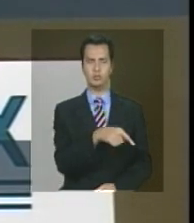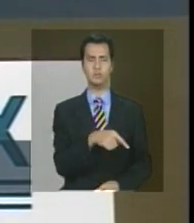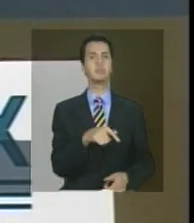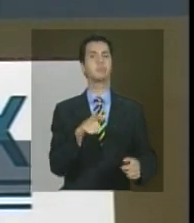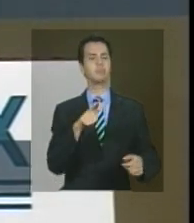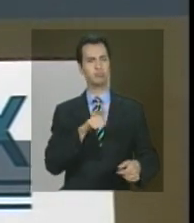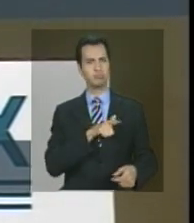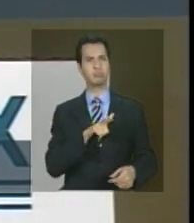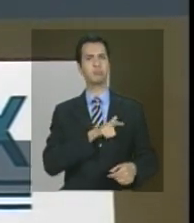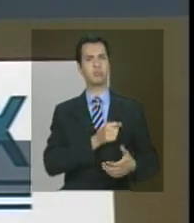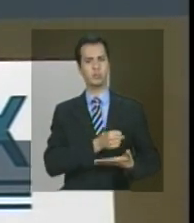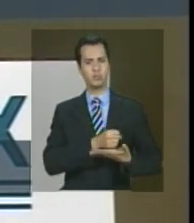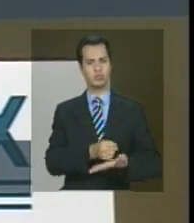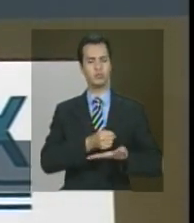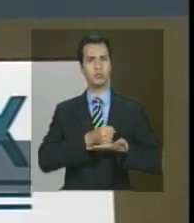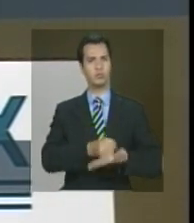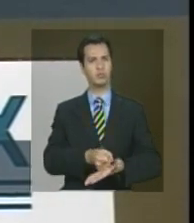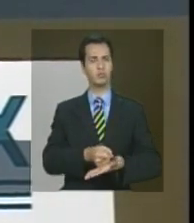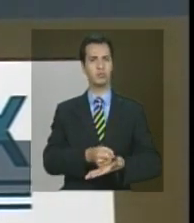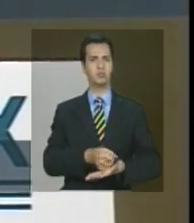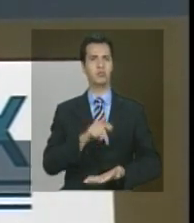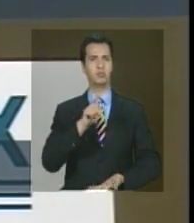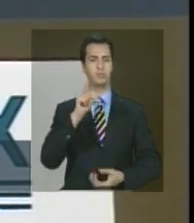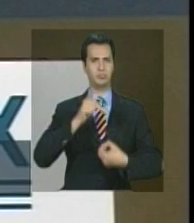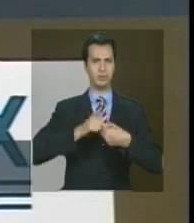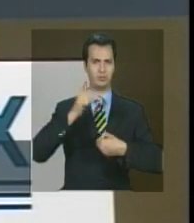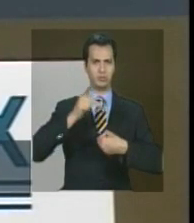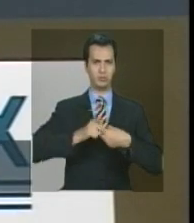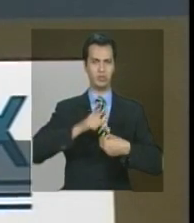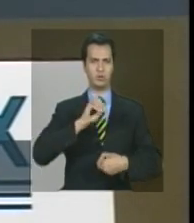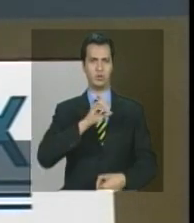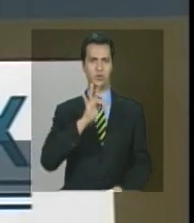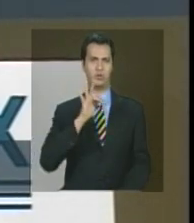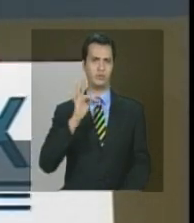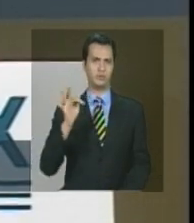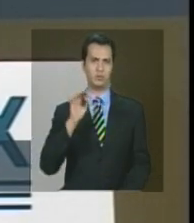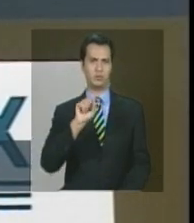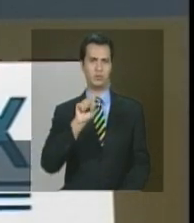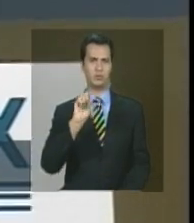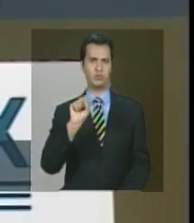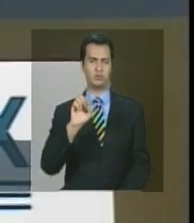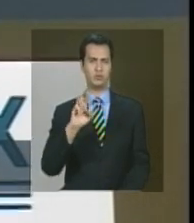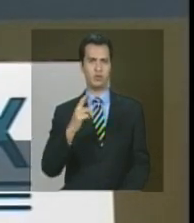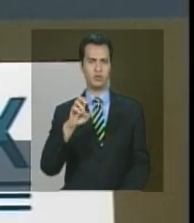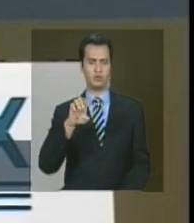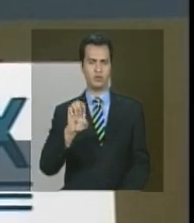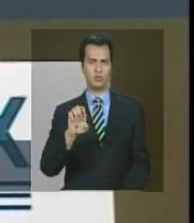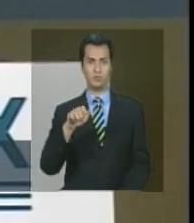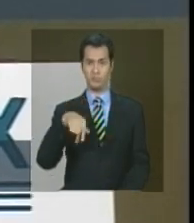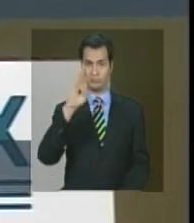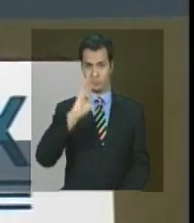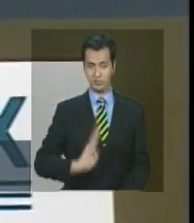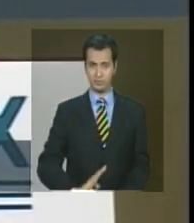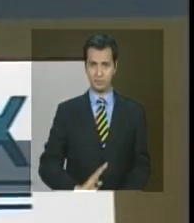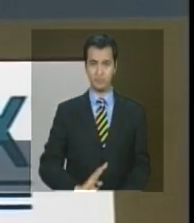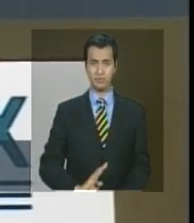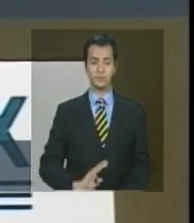na produção de petróleo offshore no Brasil. Estou certa que a OGX tem uma